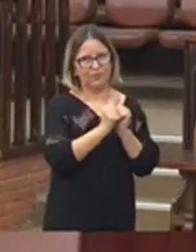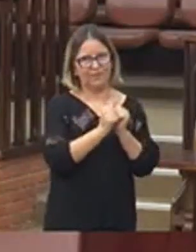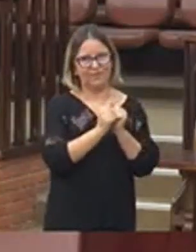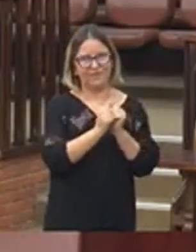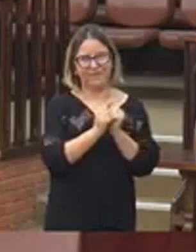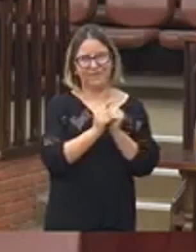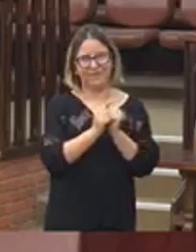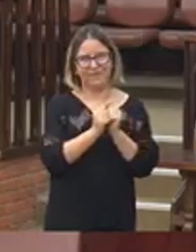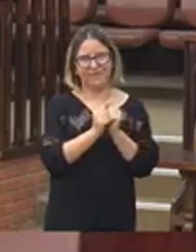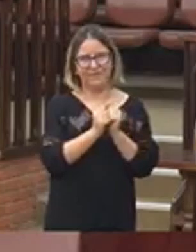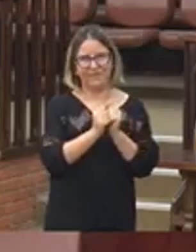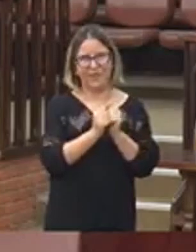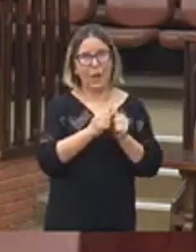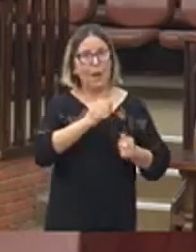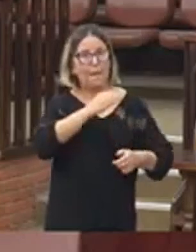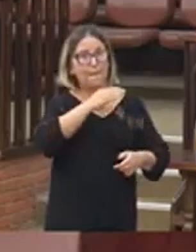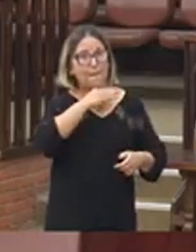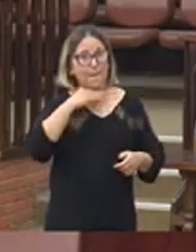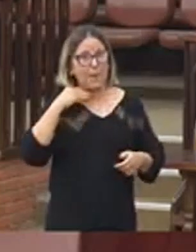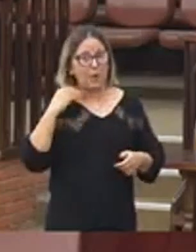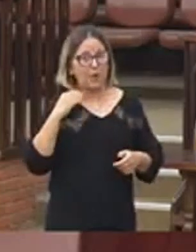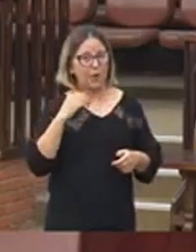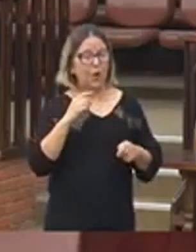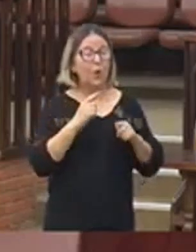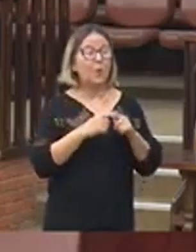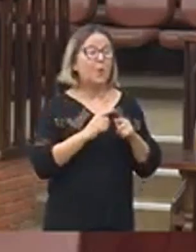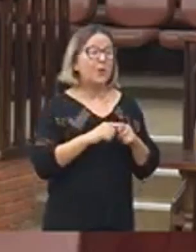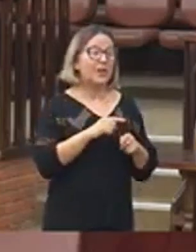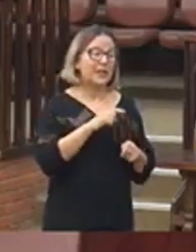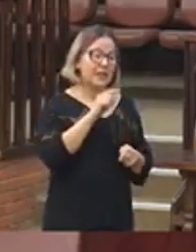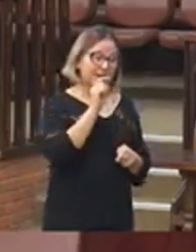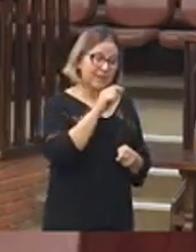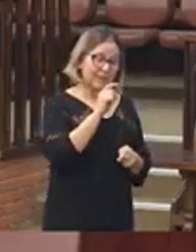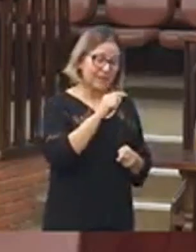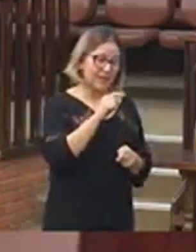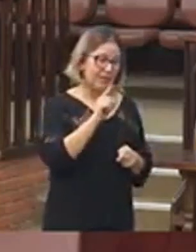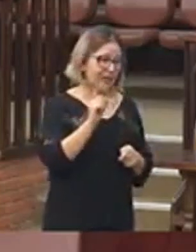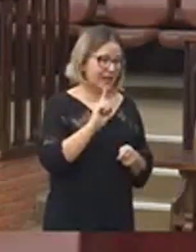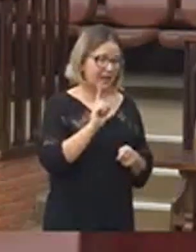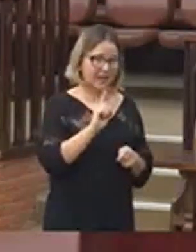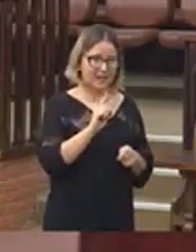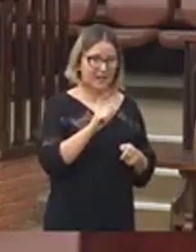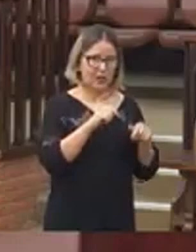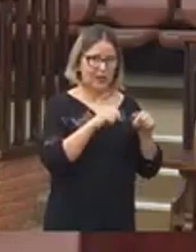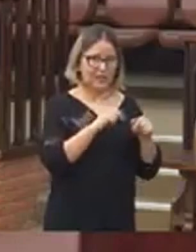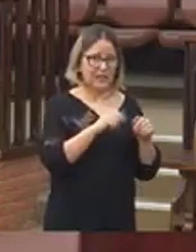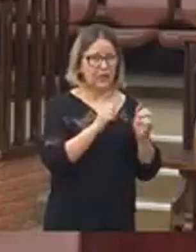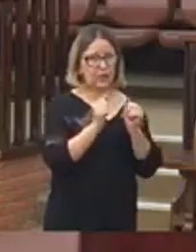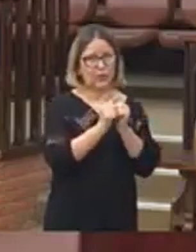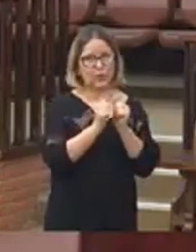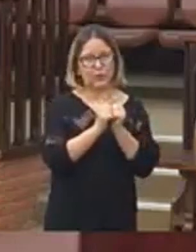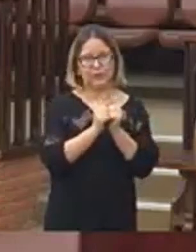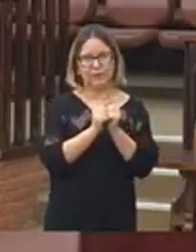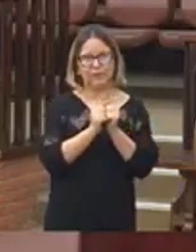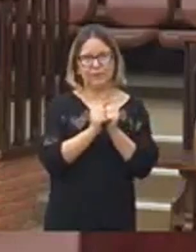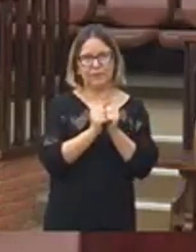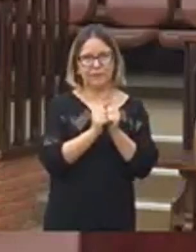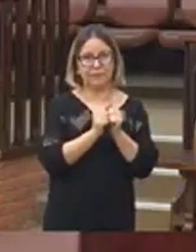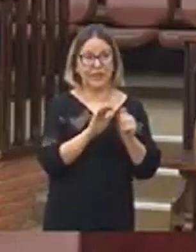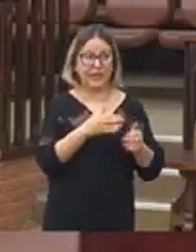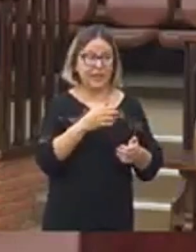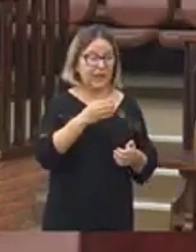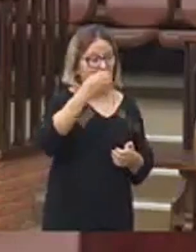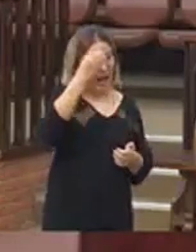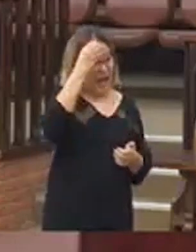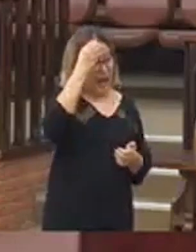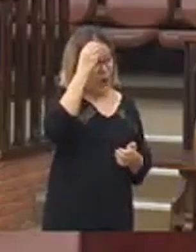Ele morreu porque o Senhor não estava aqui. A culpa da morte do nosso irmão foi o Senhor.